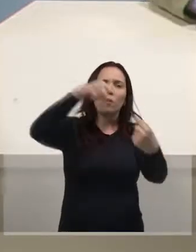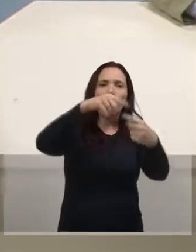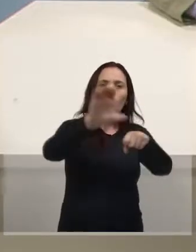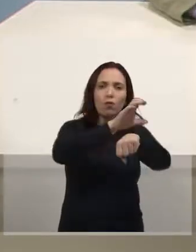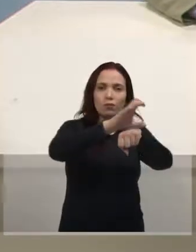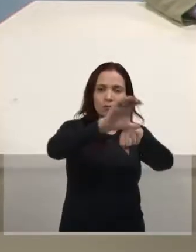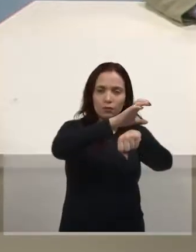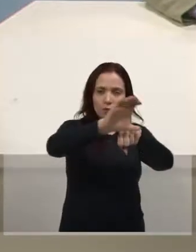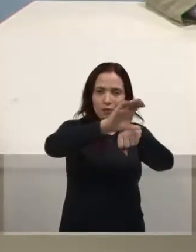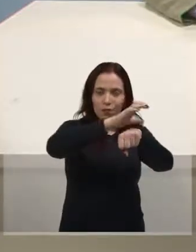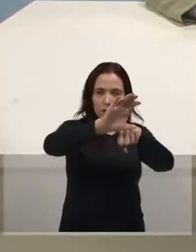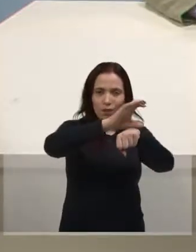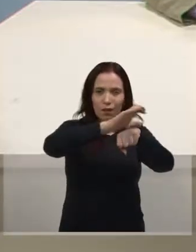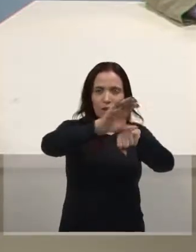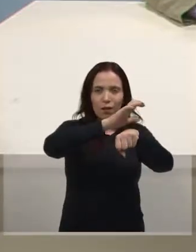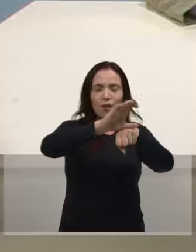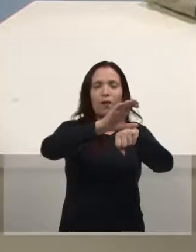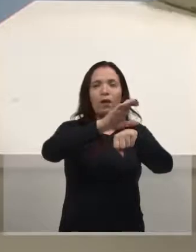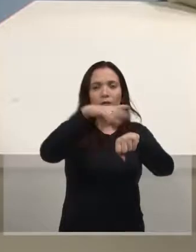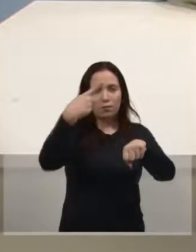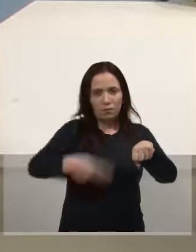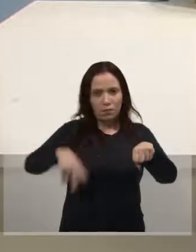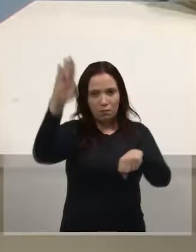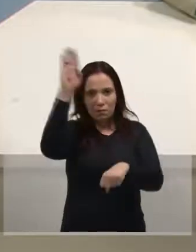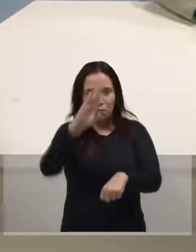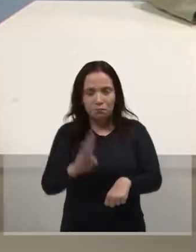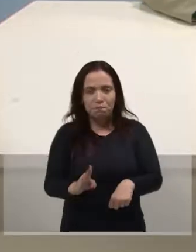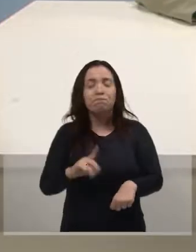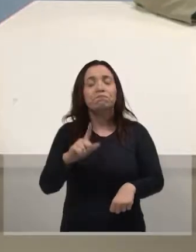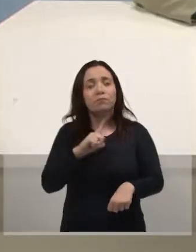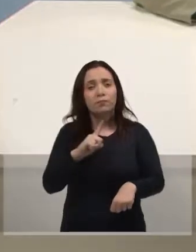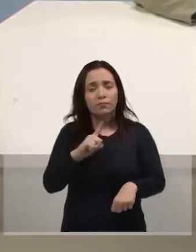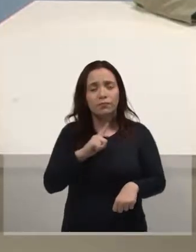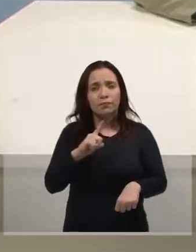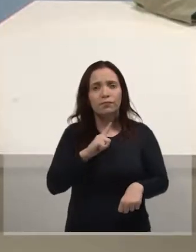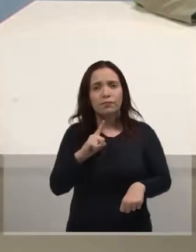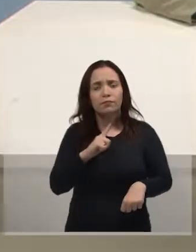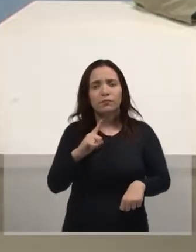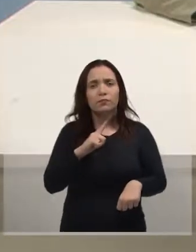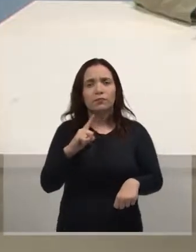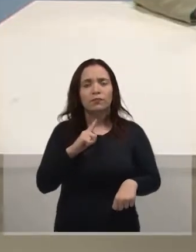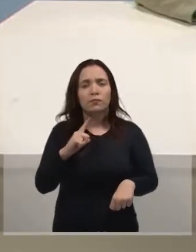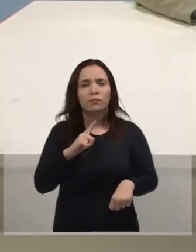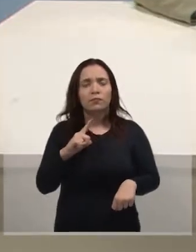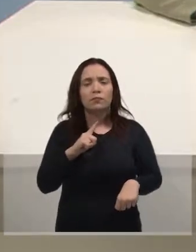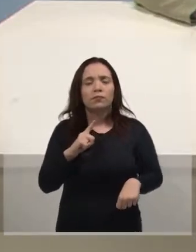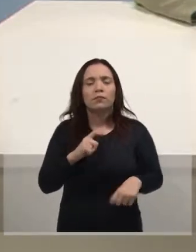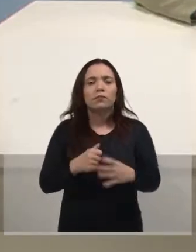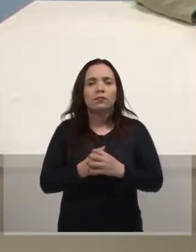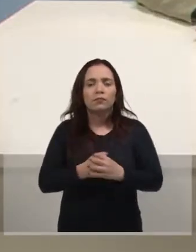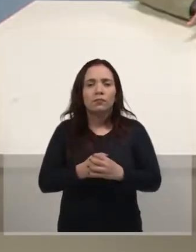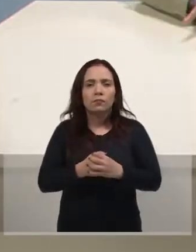e a República Brasileira, nós aí temos então os pesos e contrapesos ali